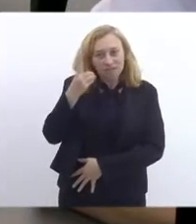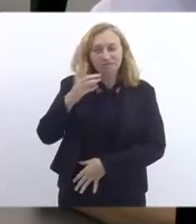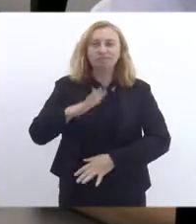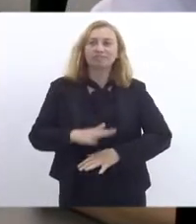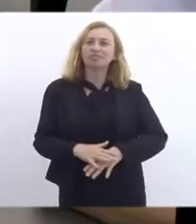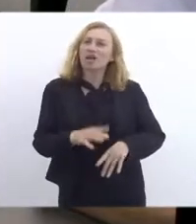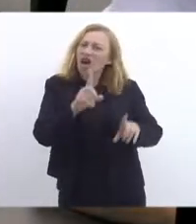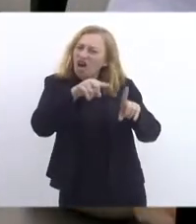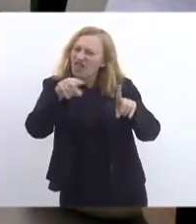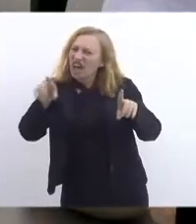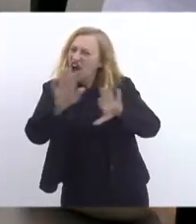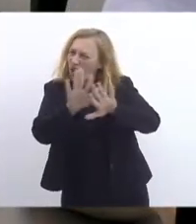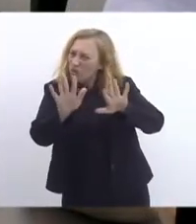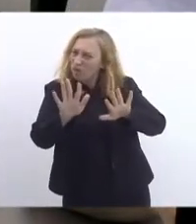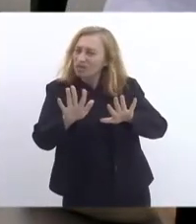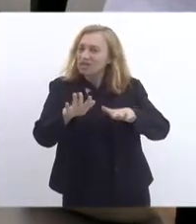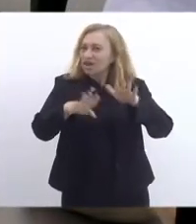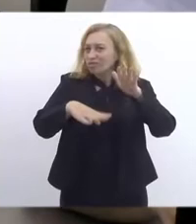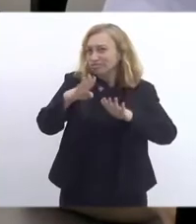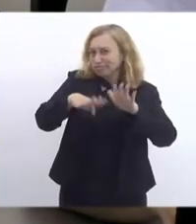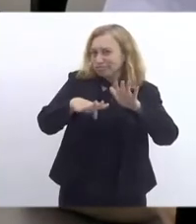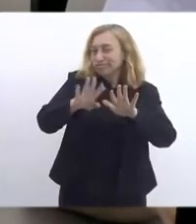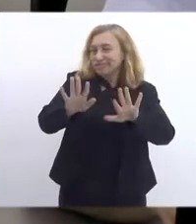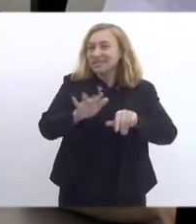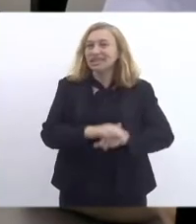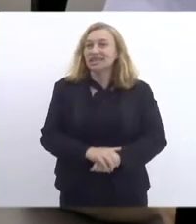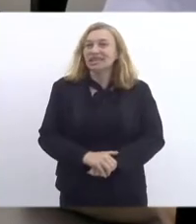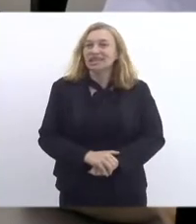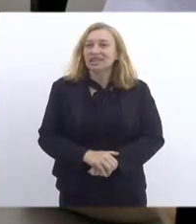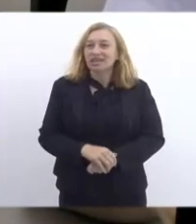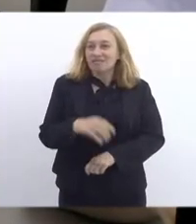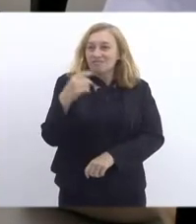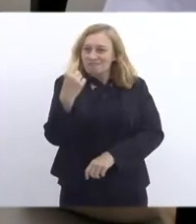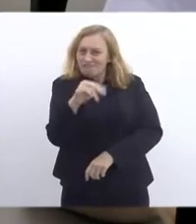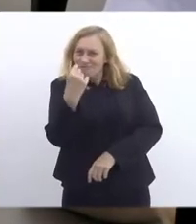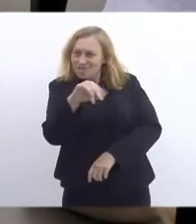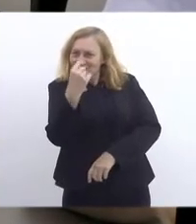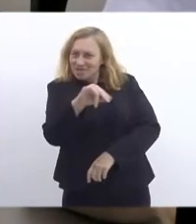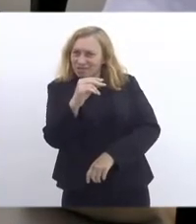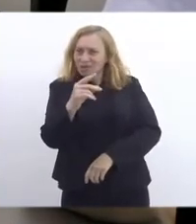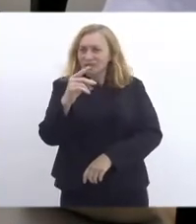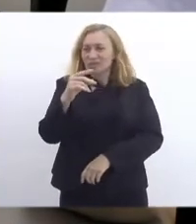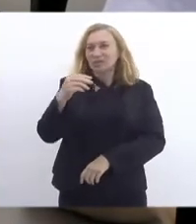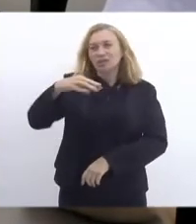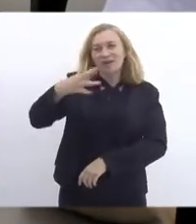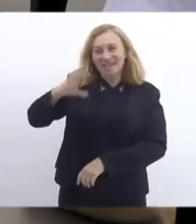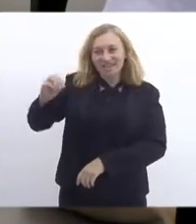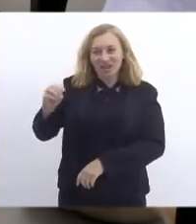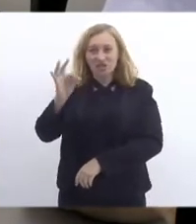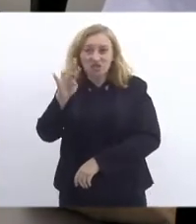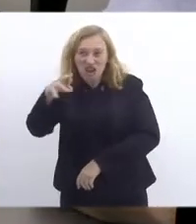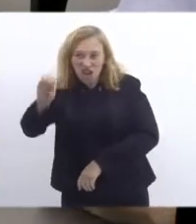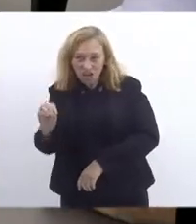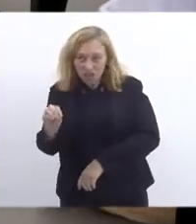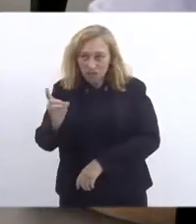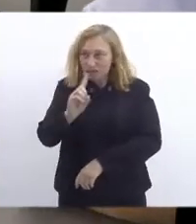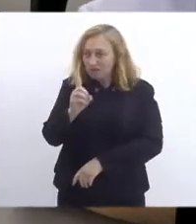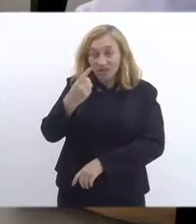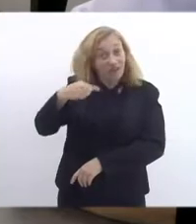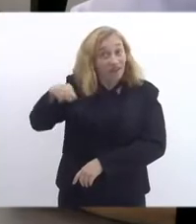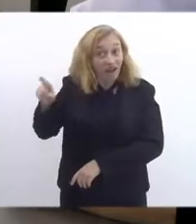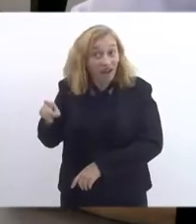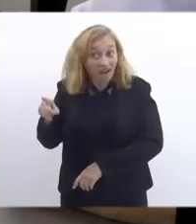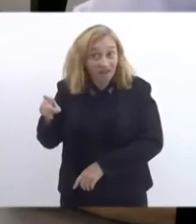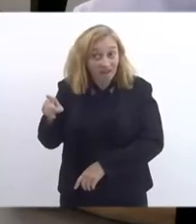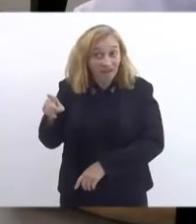vários, cascaram em cima o Marcelo Freixo, da história da Marcha da Maconha. O Marcelo Freixo não estava na Marcha da Maconha, o único